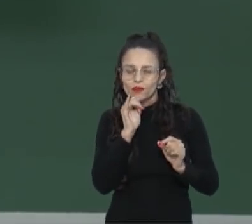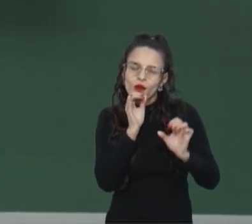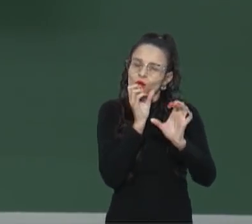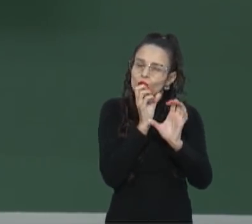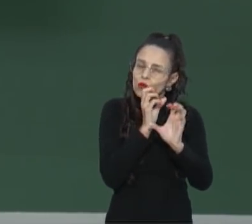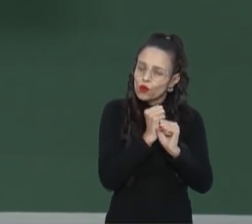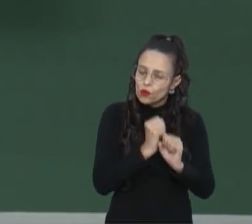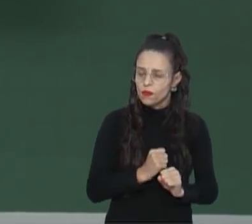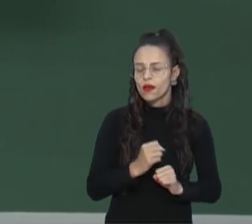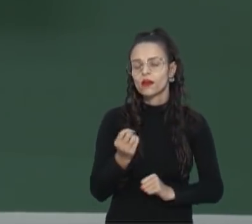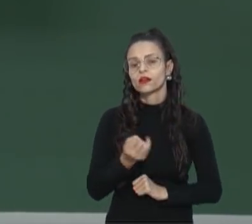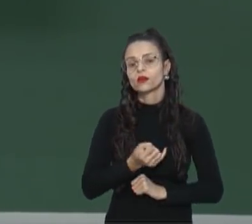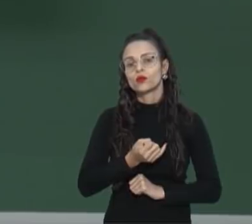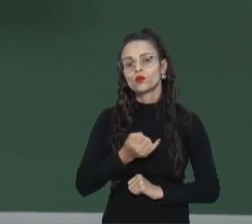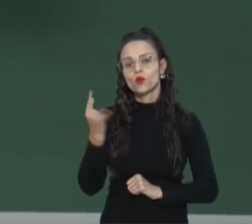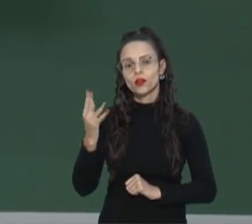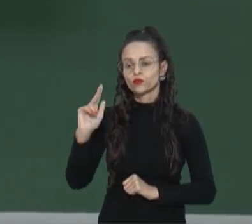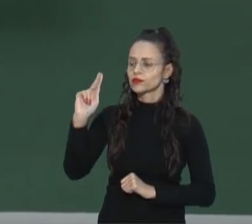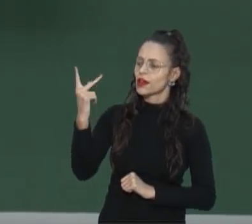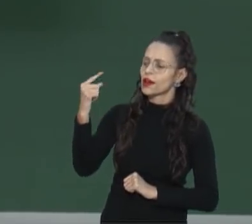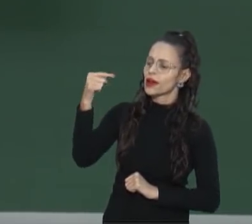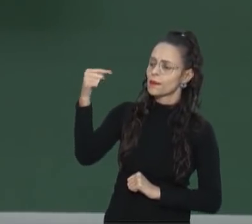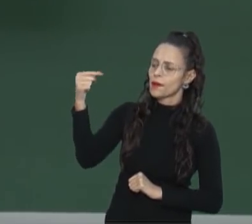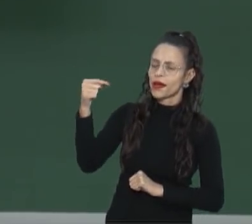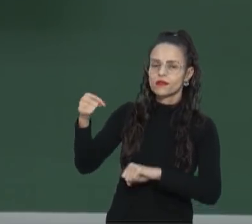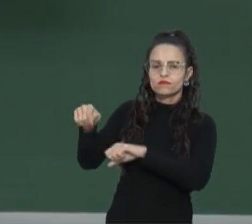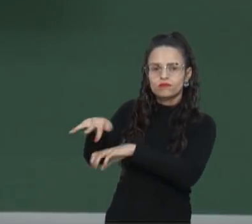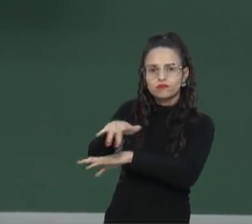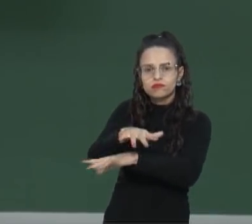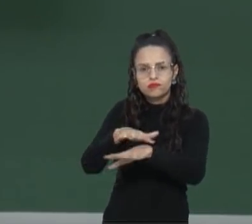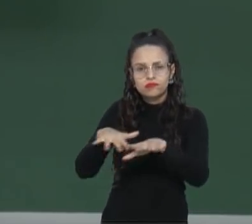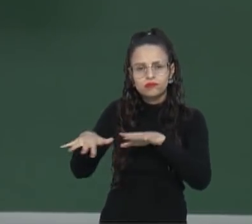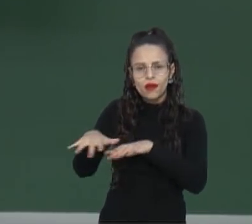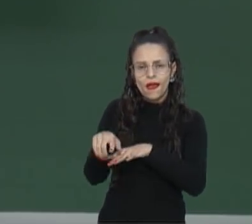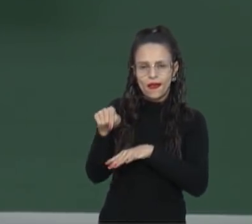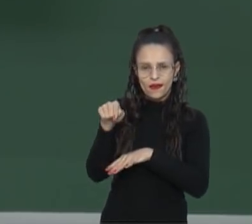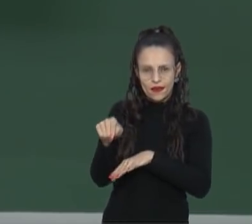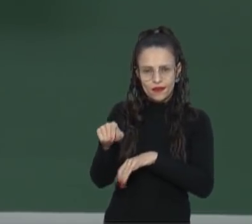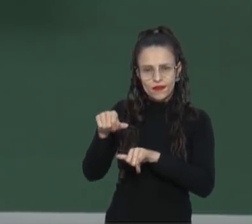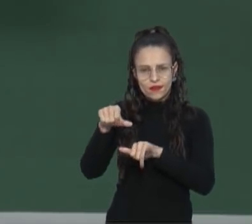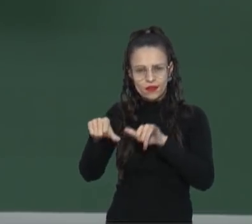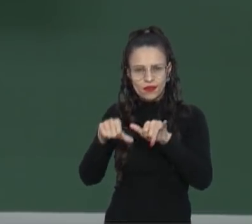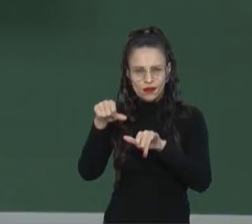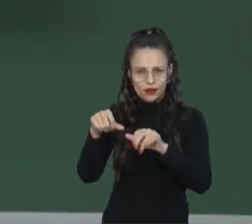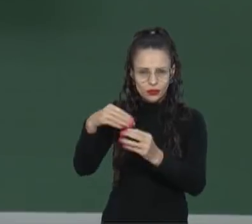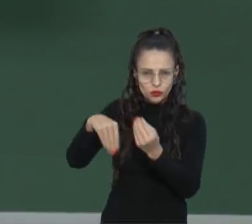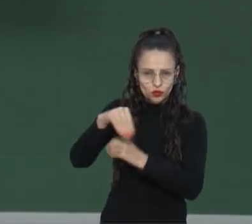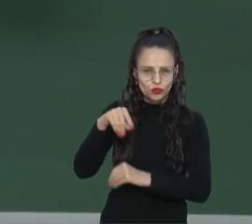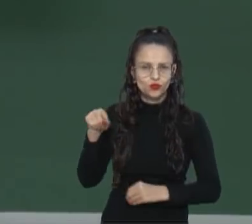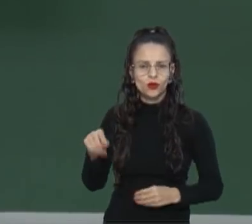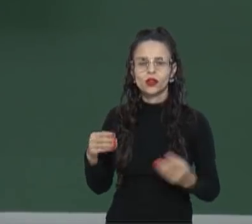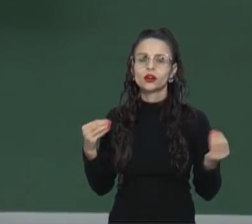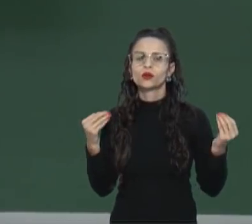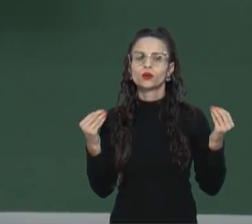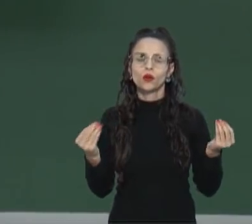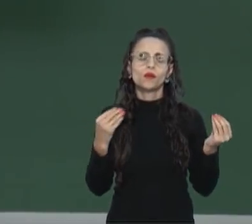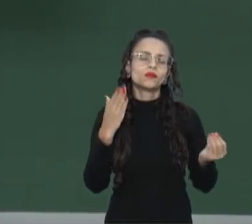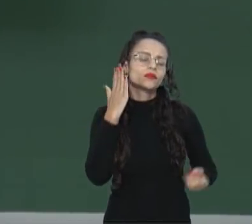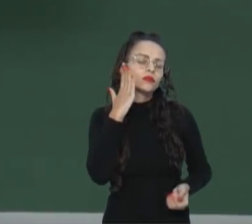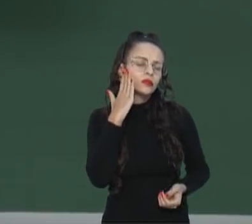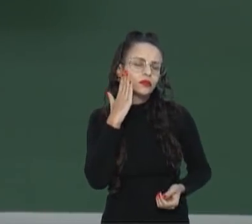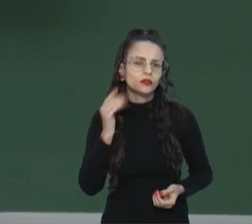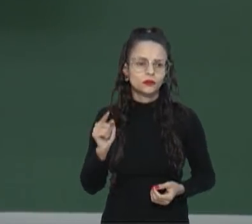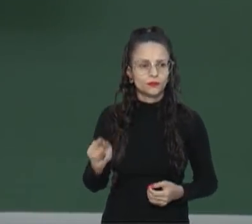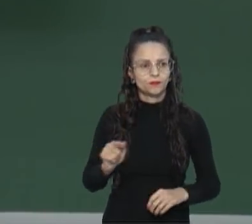assim, quantos H+ estão soltos naquela solução, naquela mistura. Como é que nós olhamos para